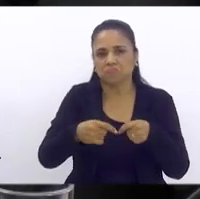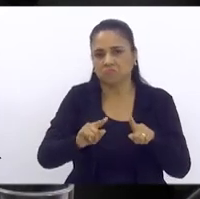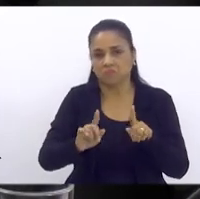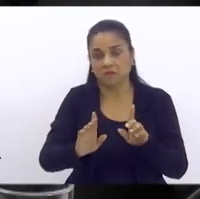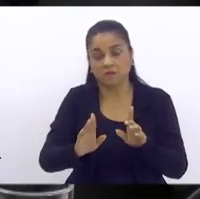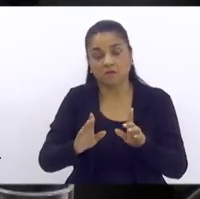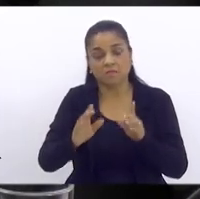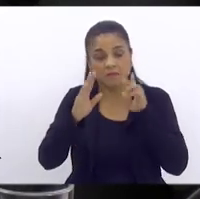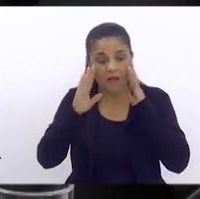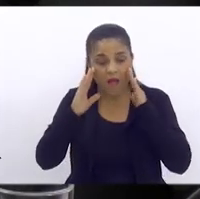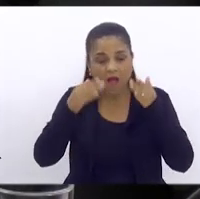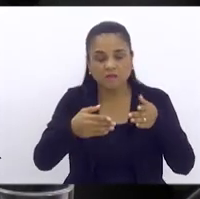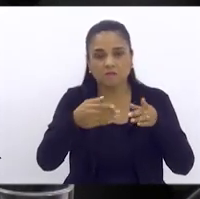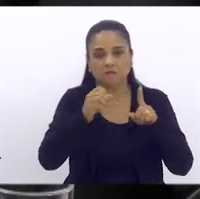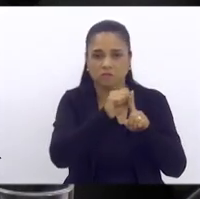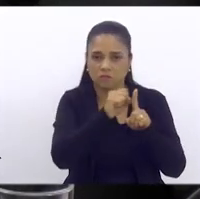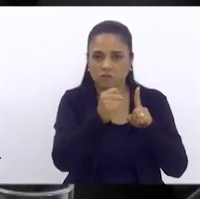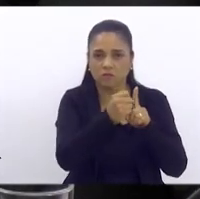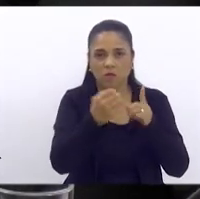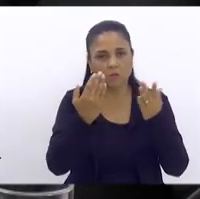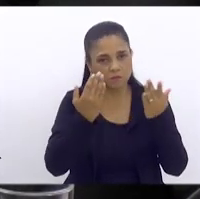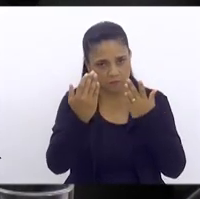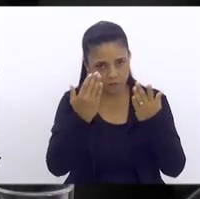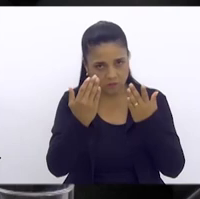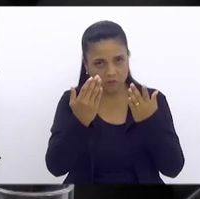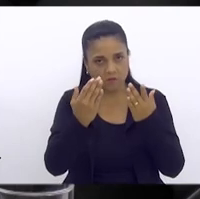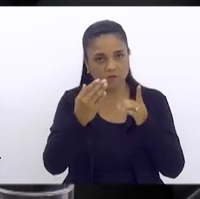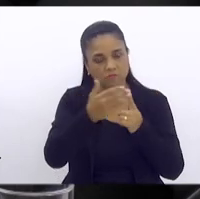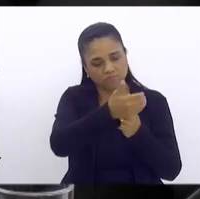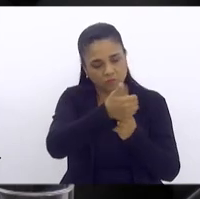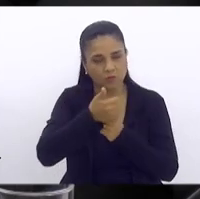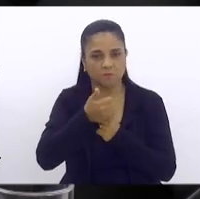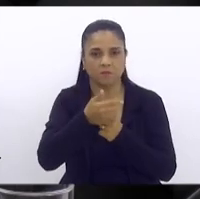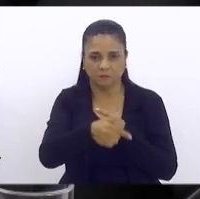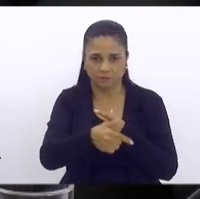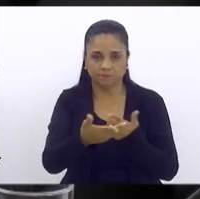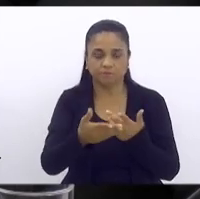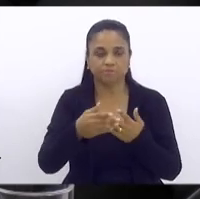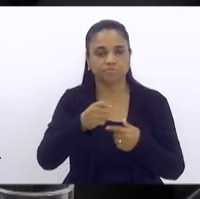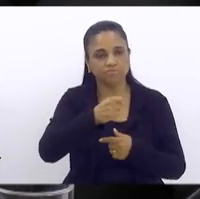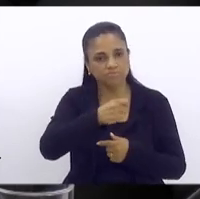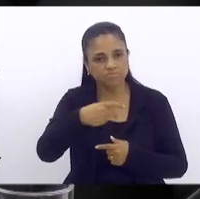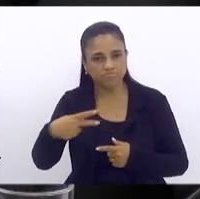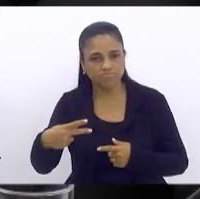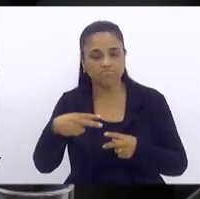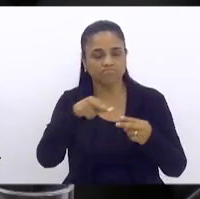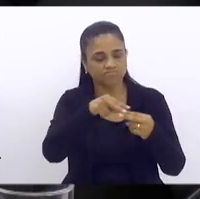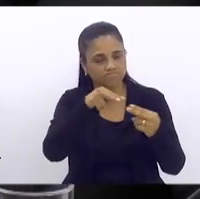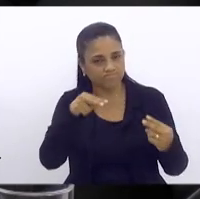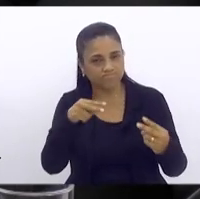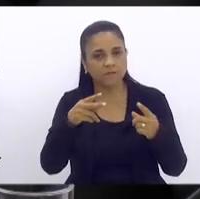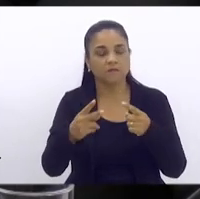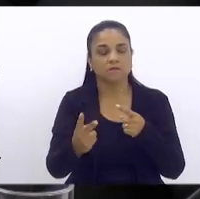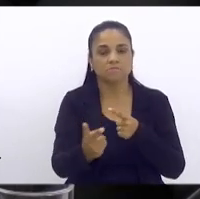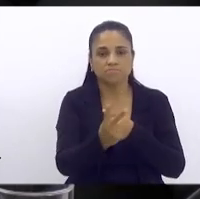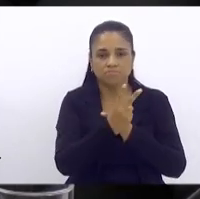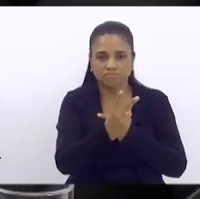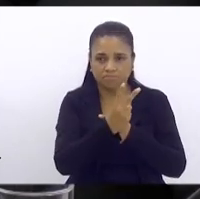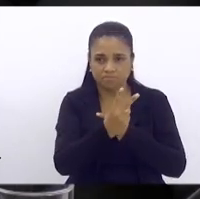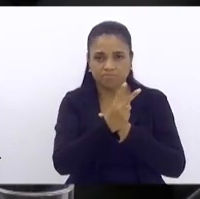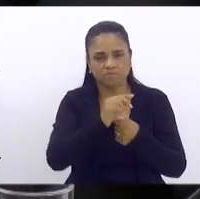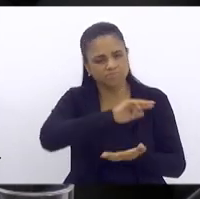atenção social e psicológica. E aí, sobre a efetividade do aplicativo, né? Quantas medidas protetivas já foram, no